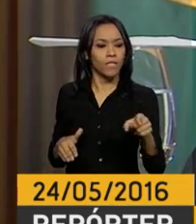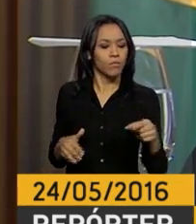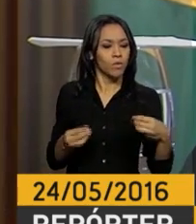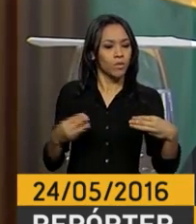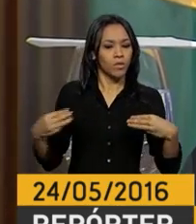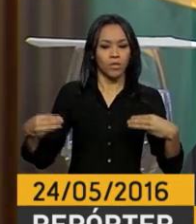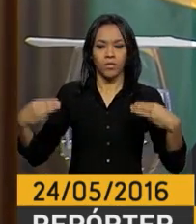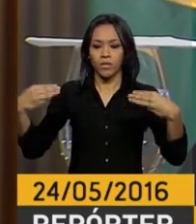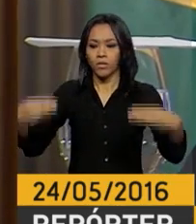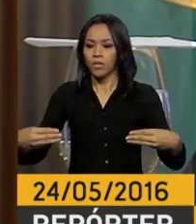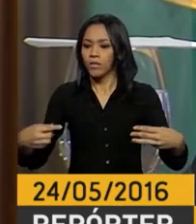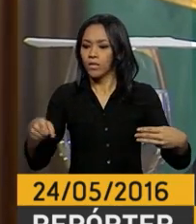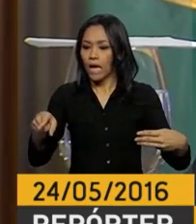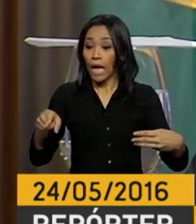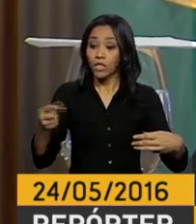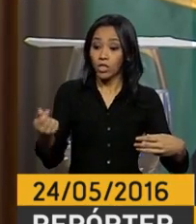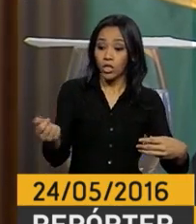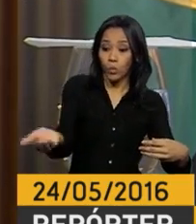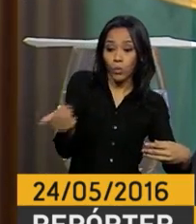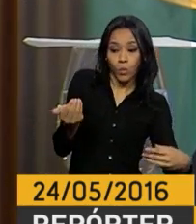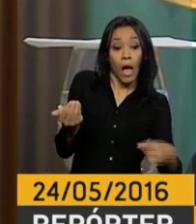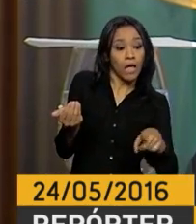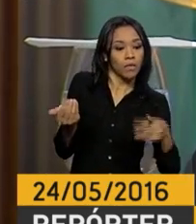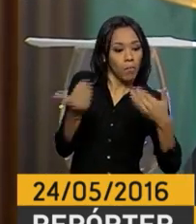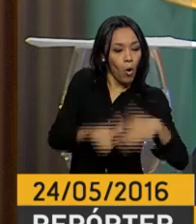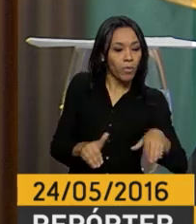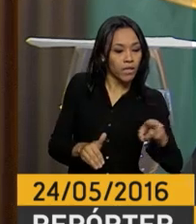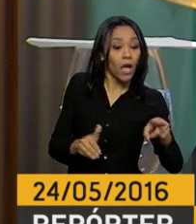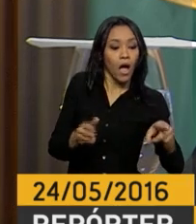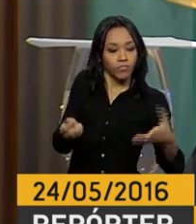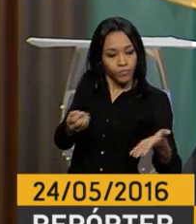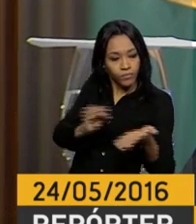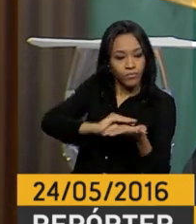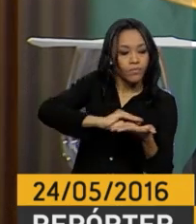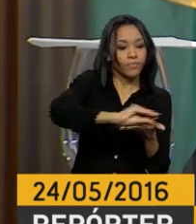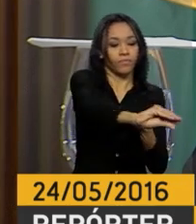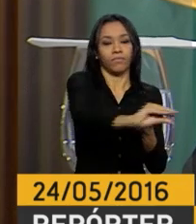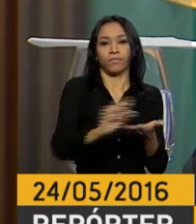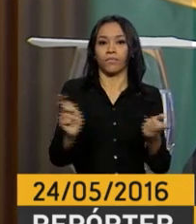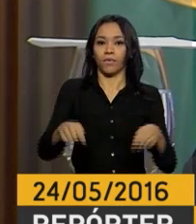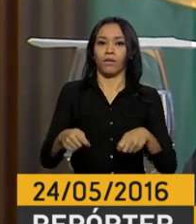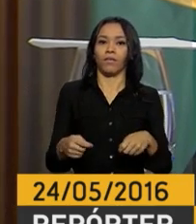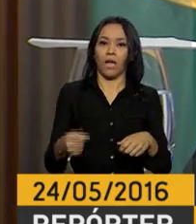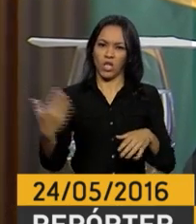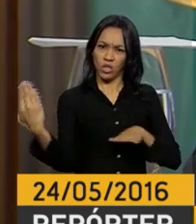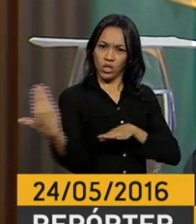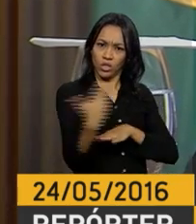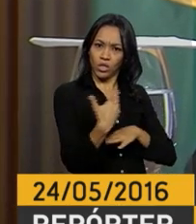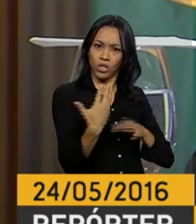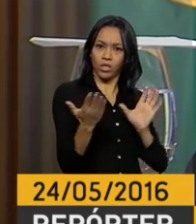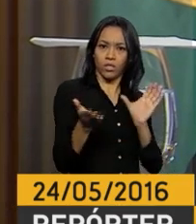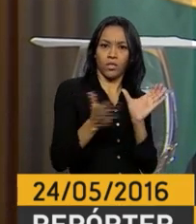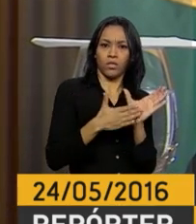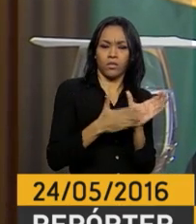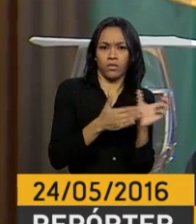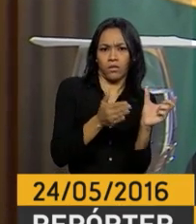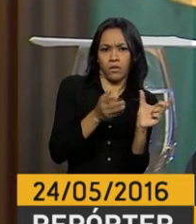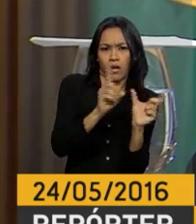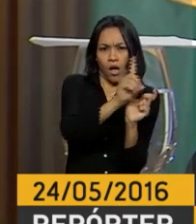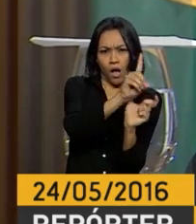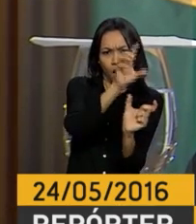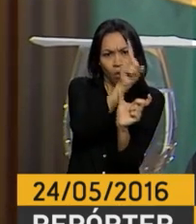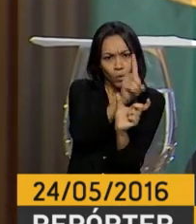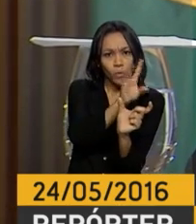outra atividade. Nós queremos regulamentar um pouco isto, para não ficar um pouco a critério de pressões desta ou